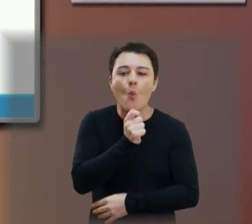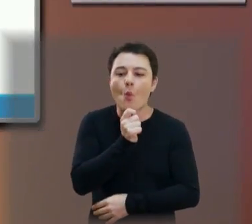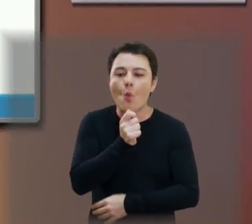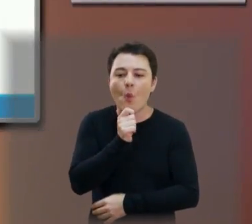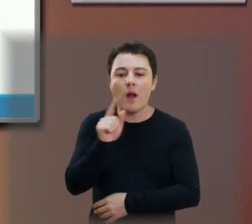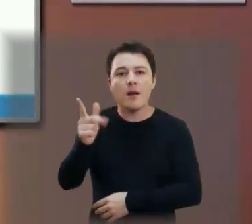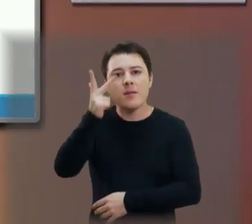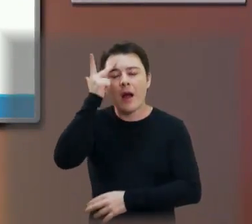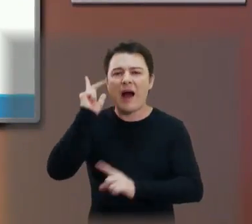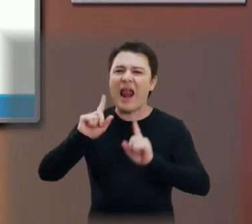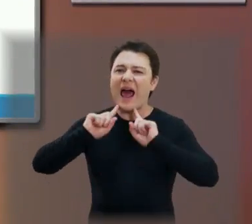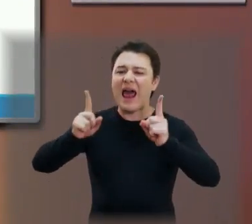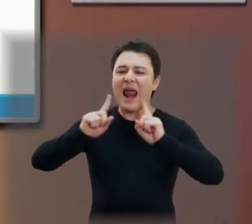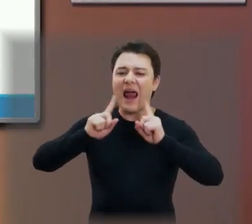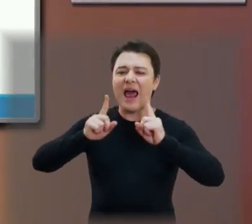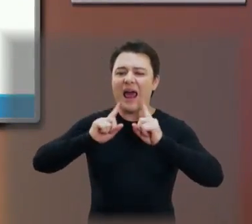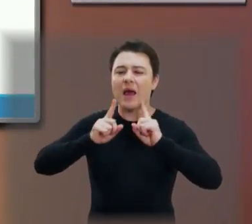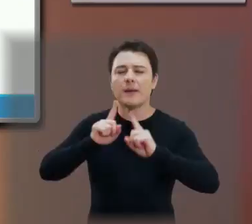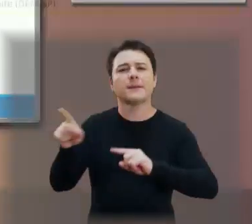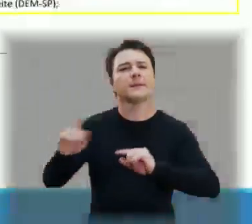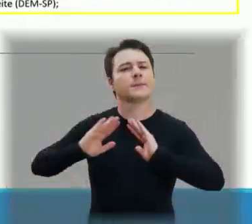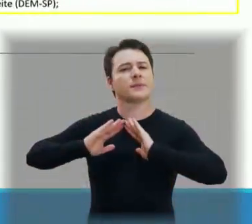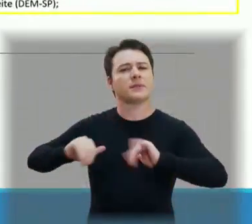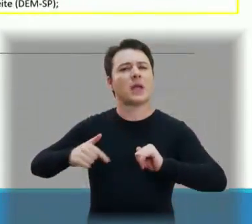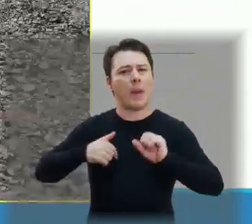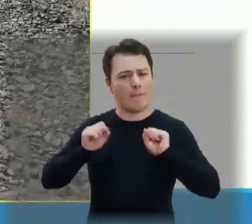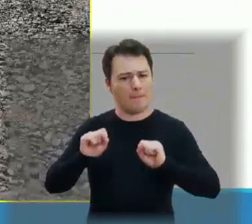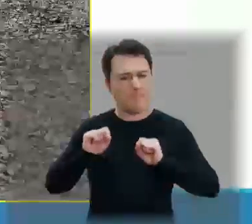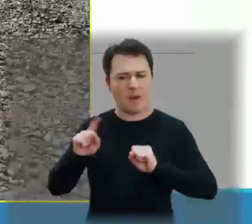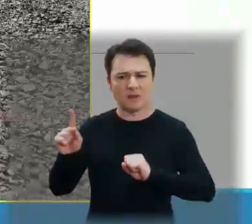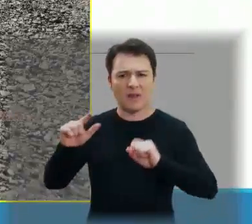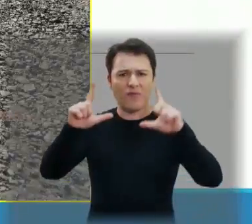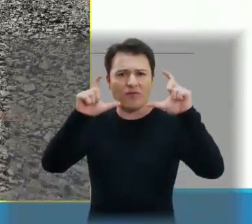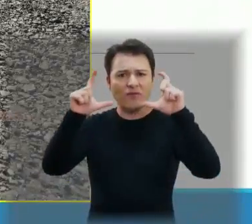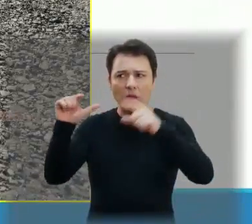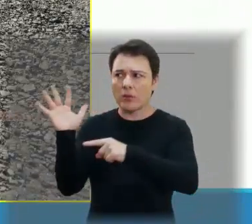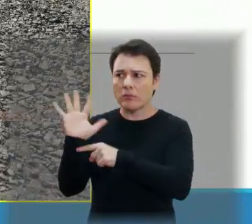Fica pedindo para a gente. Vocês podem passar mais as fotos aí?